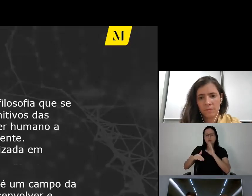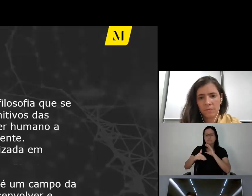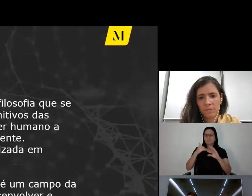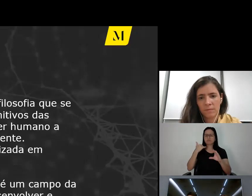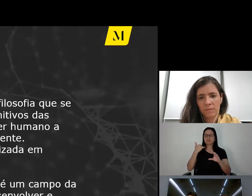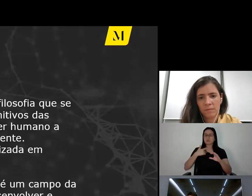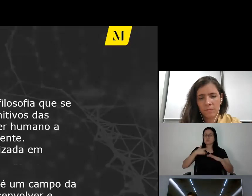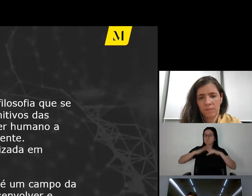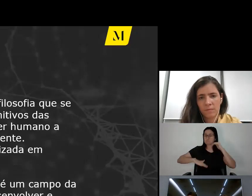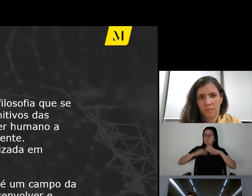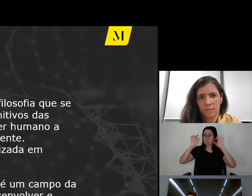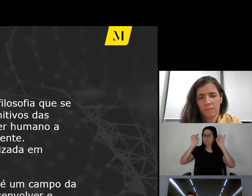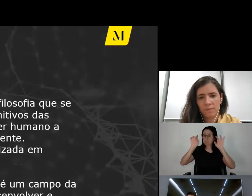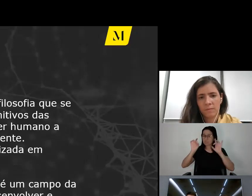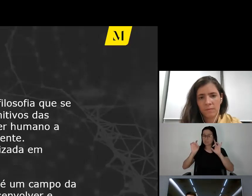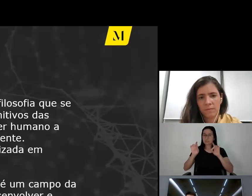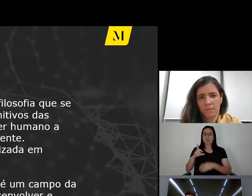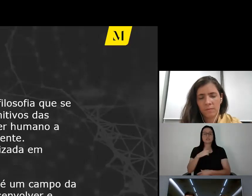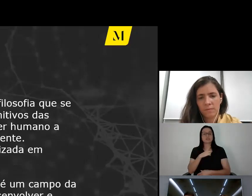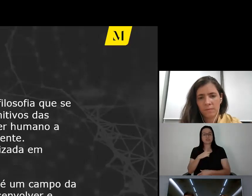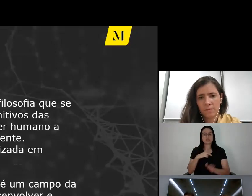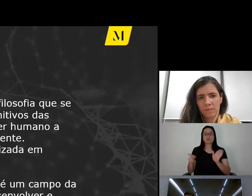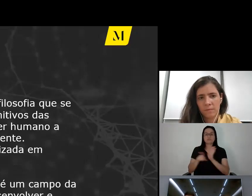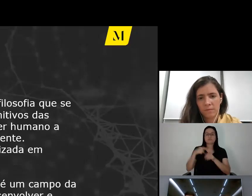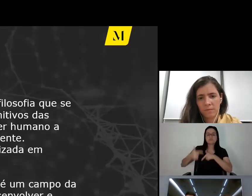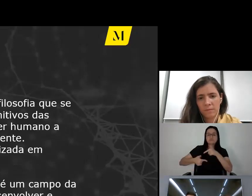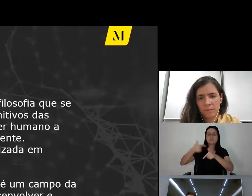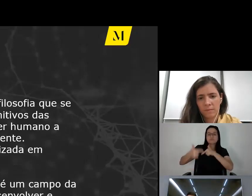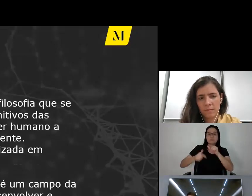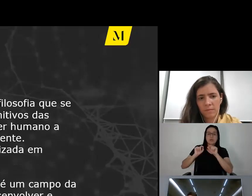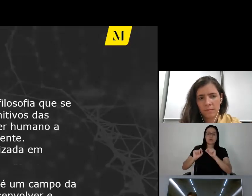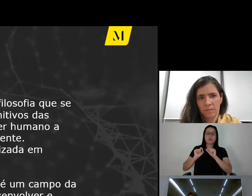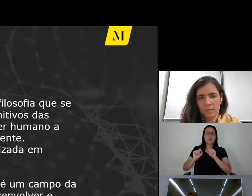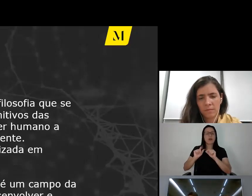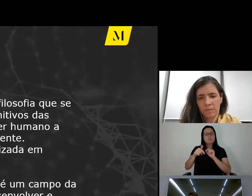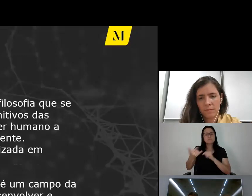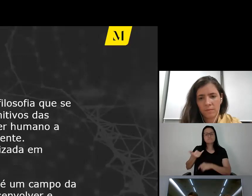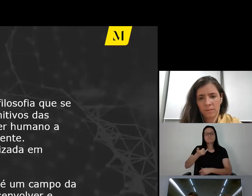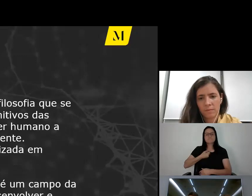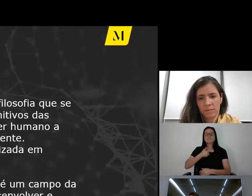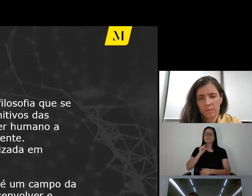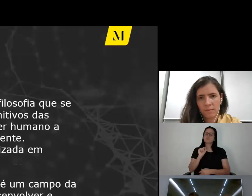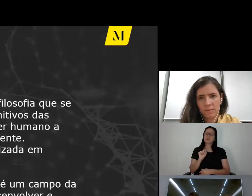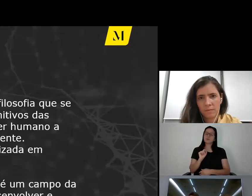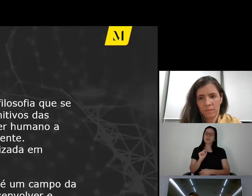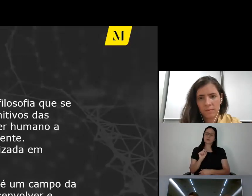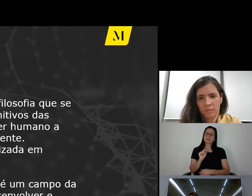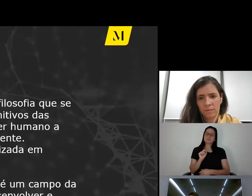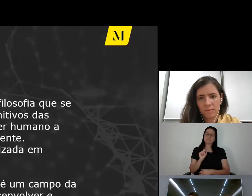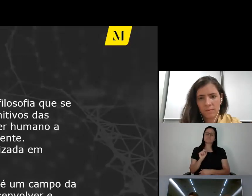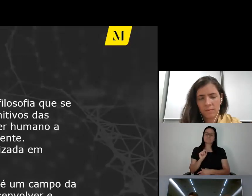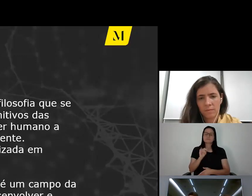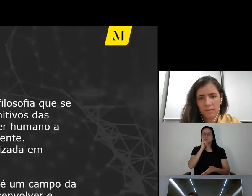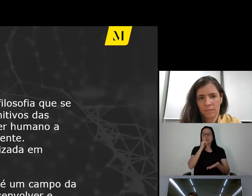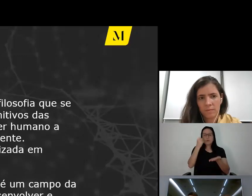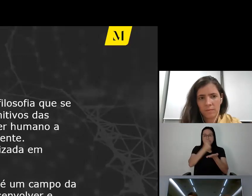nisso quando eu trabalhava numa startup de inteligência artificial por voz, que ele me contou um dia. Inclusive, eu estava fazendo um contrato, então